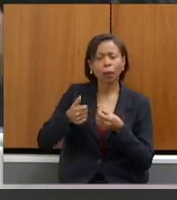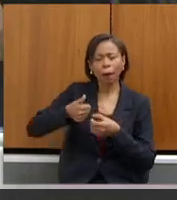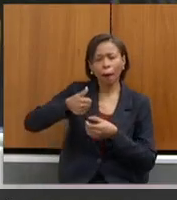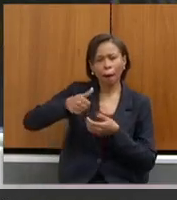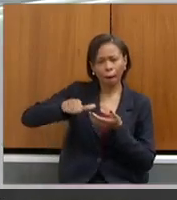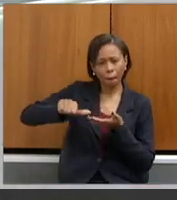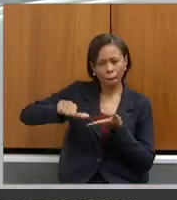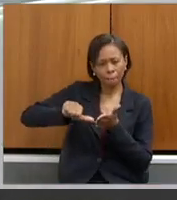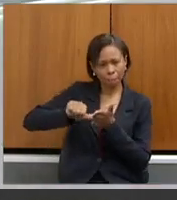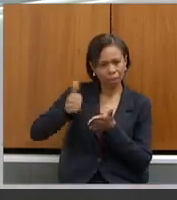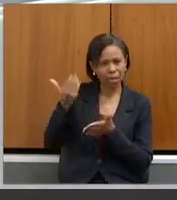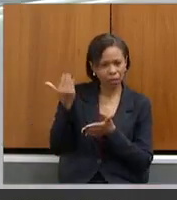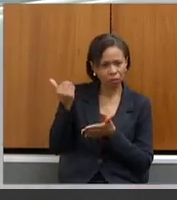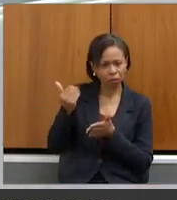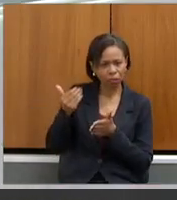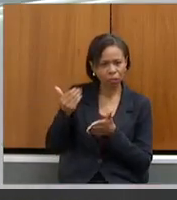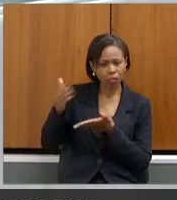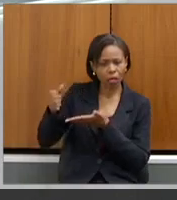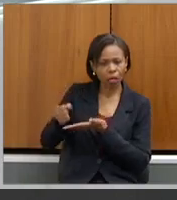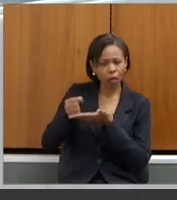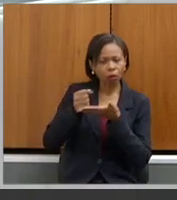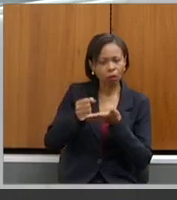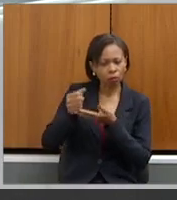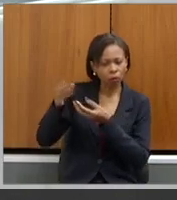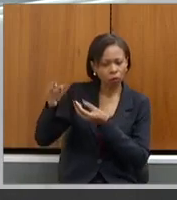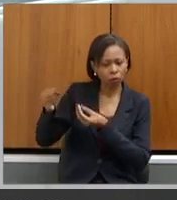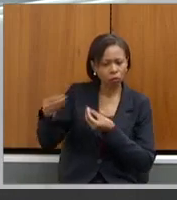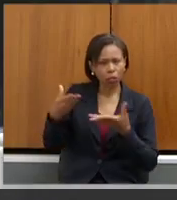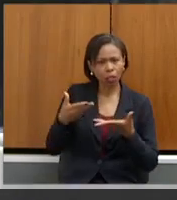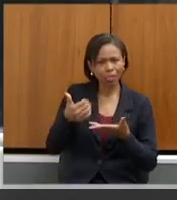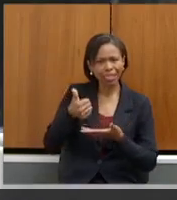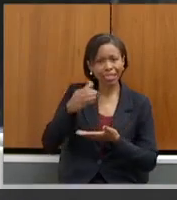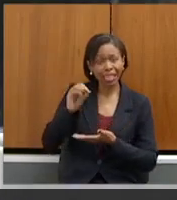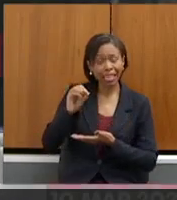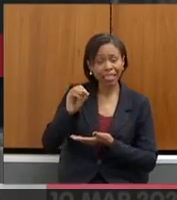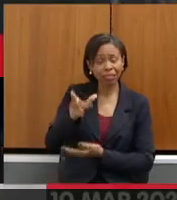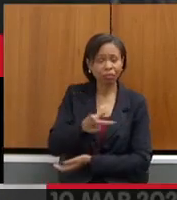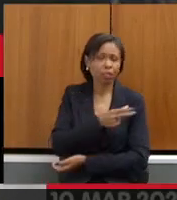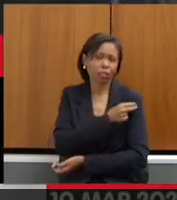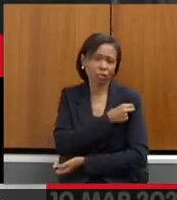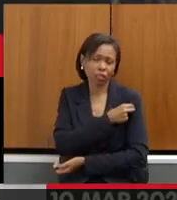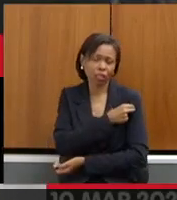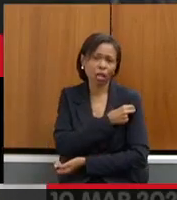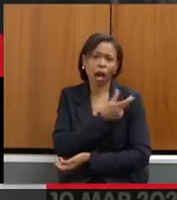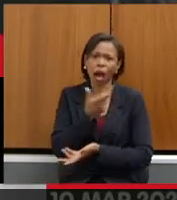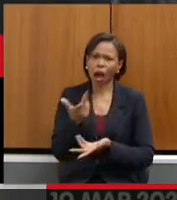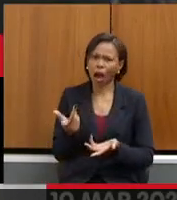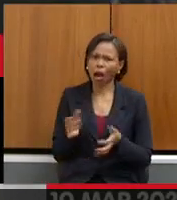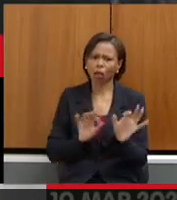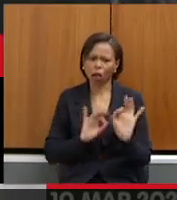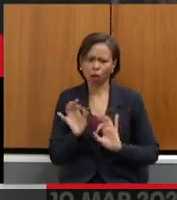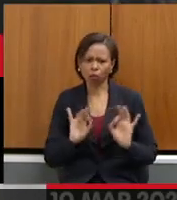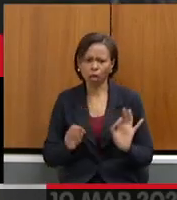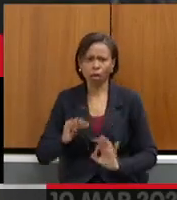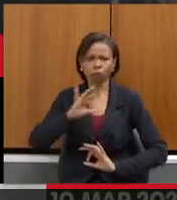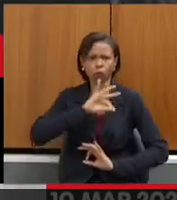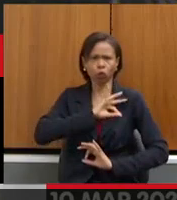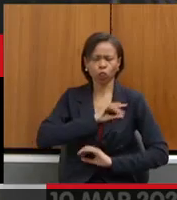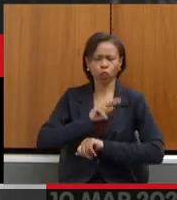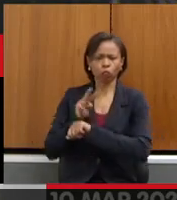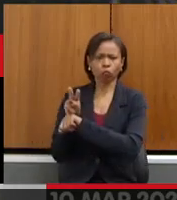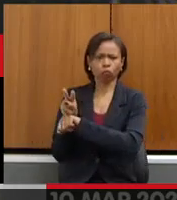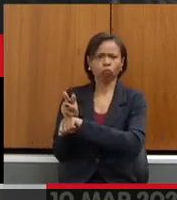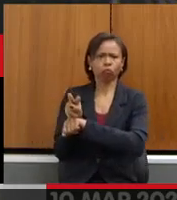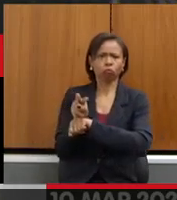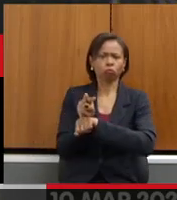Foram dez vacinas E aí foi todo organizado um aparato polícia de policiamento para